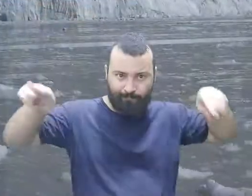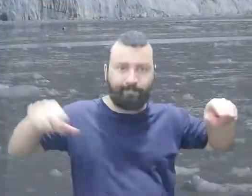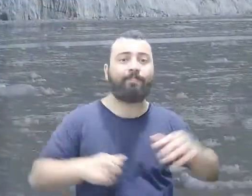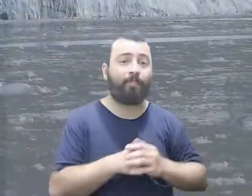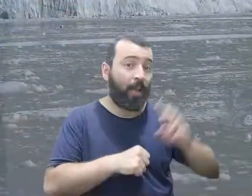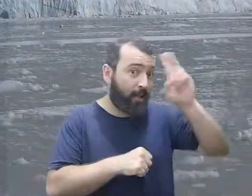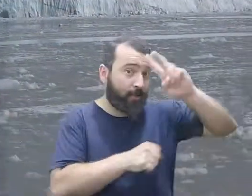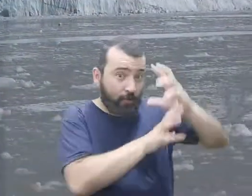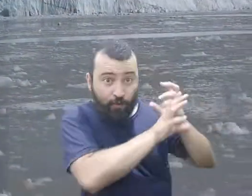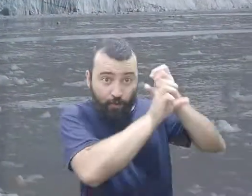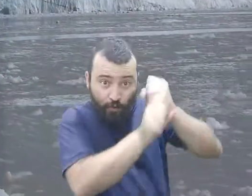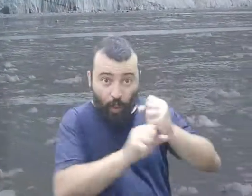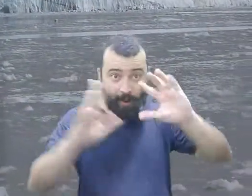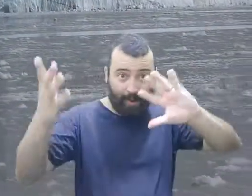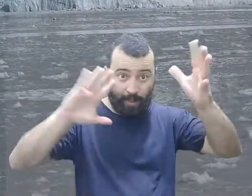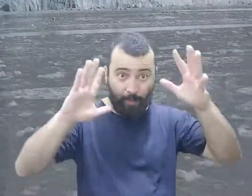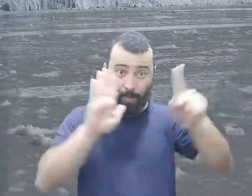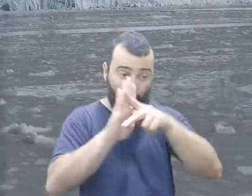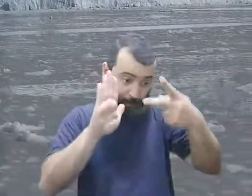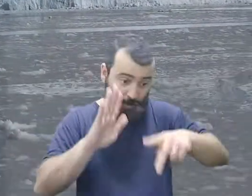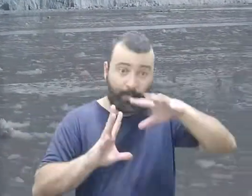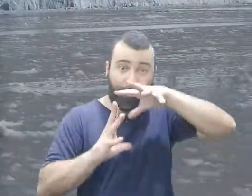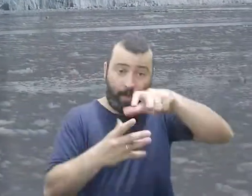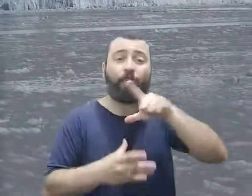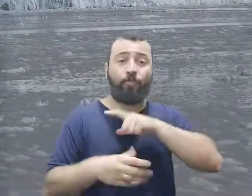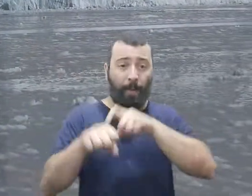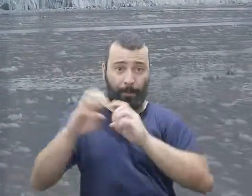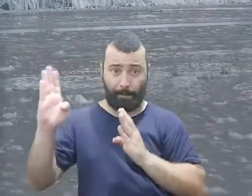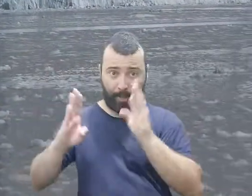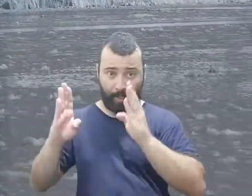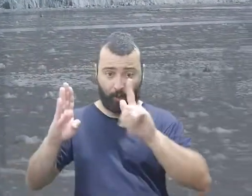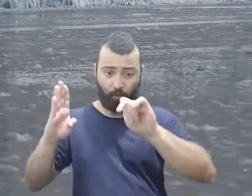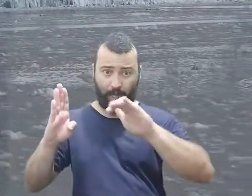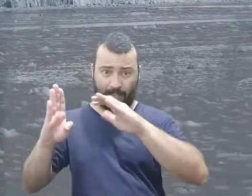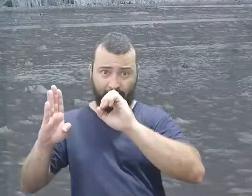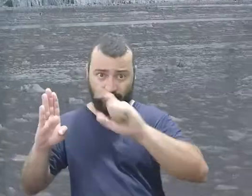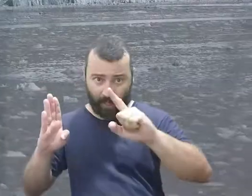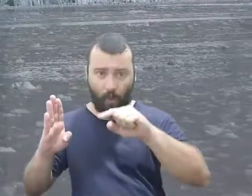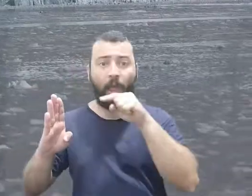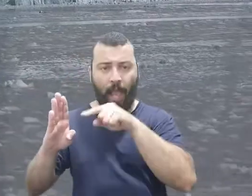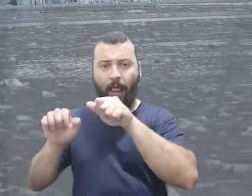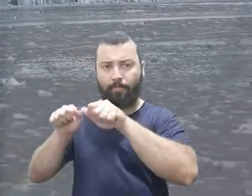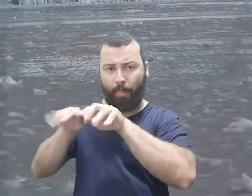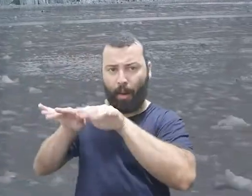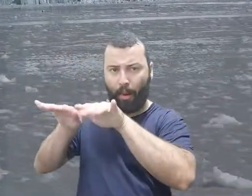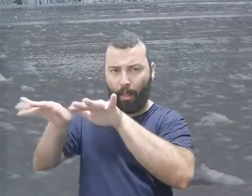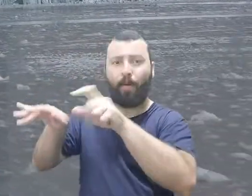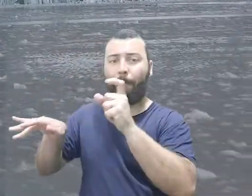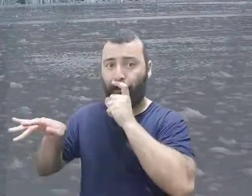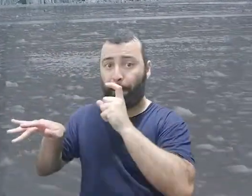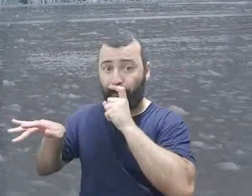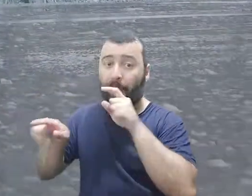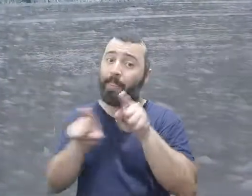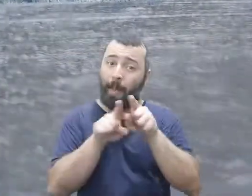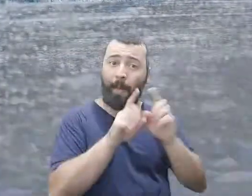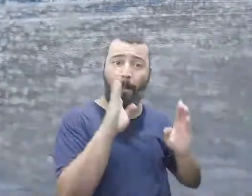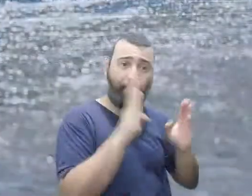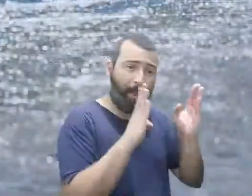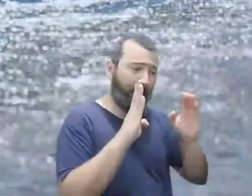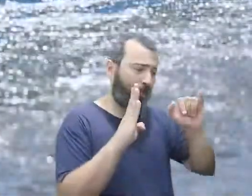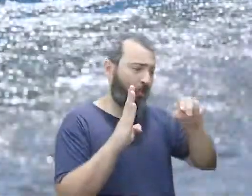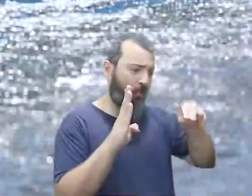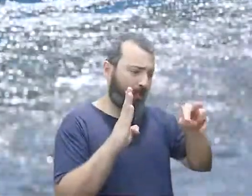variável. A história climática do planeta passa por períodos de glaciação, com a expansão da camada de gelo,